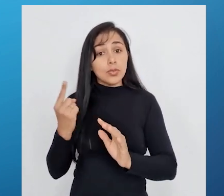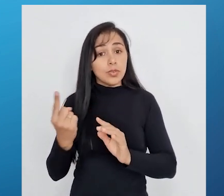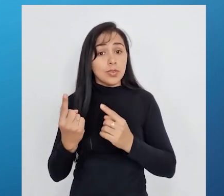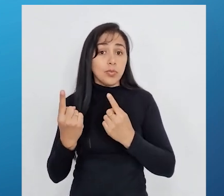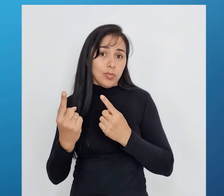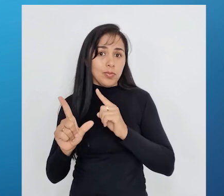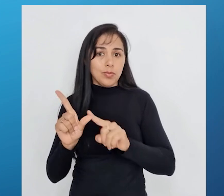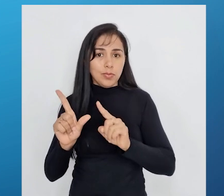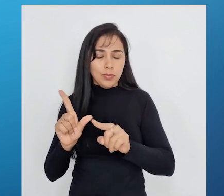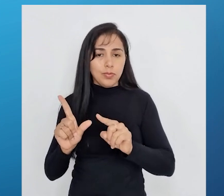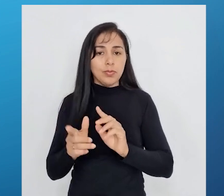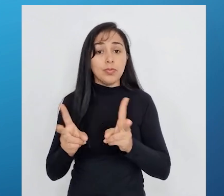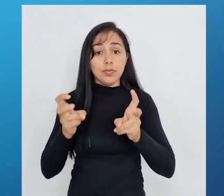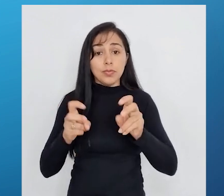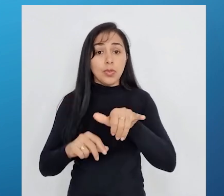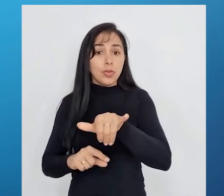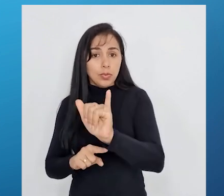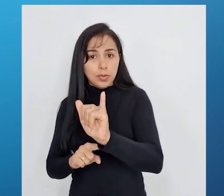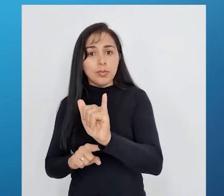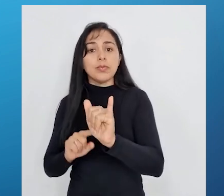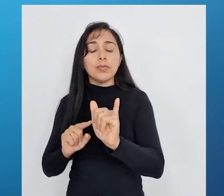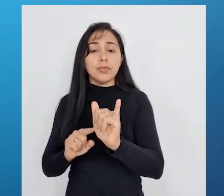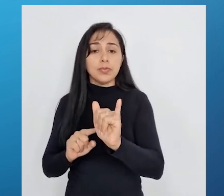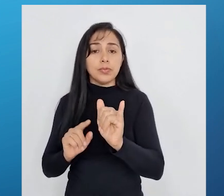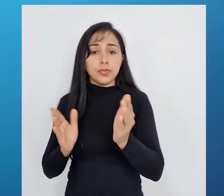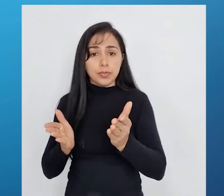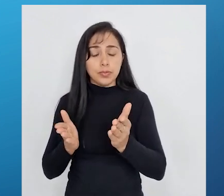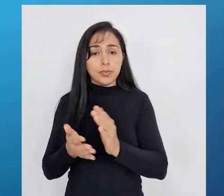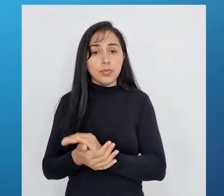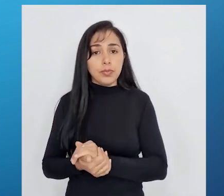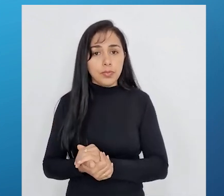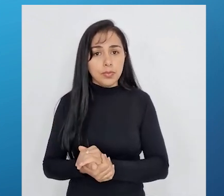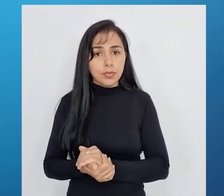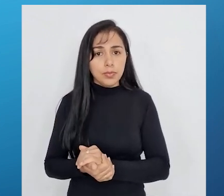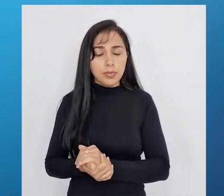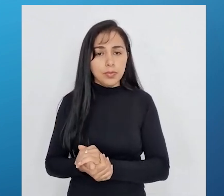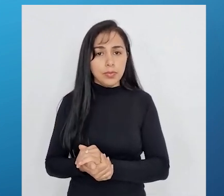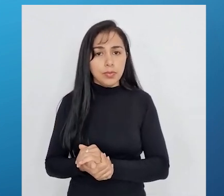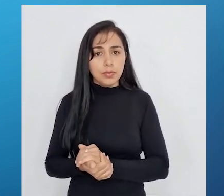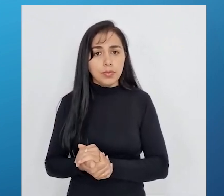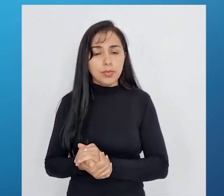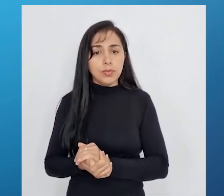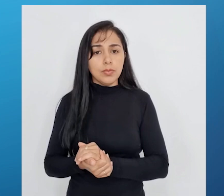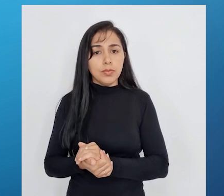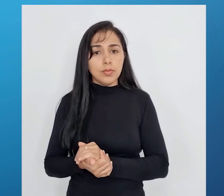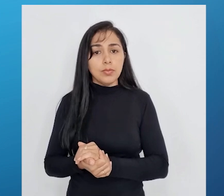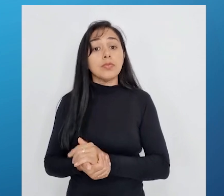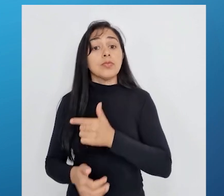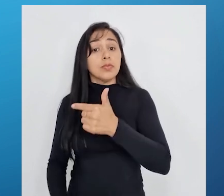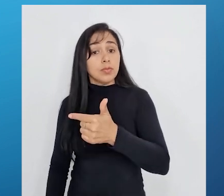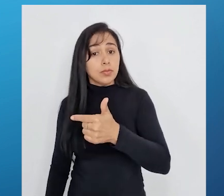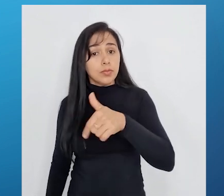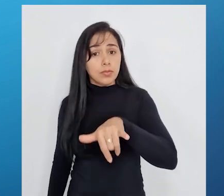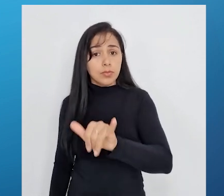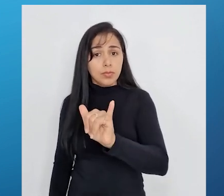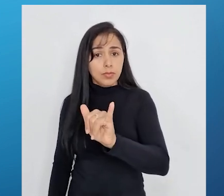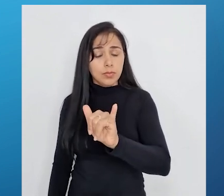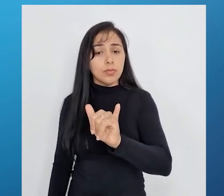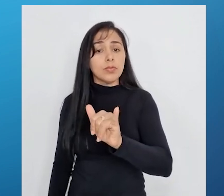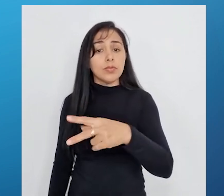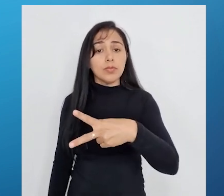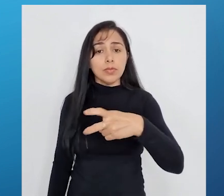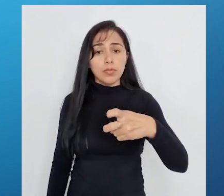já está quase isolado, né? Se a gente fizer uma rotação aqui, nós temos 2y vai ser